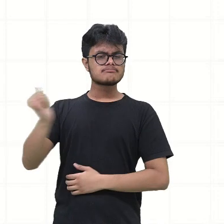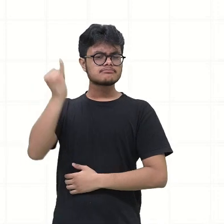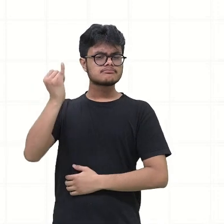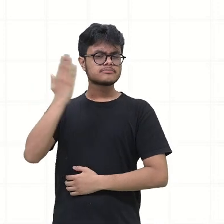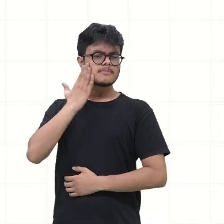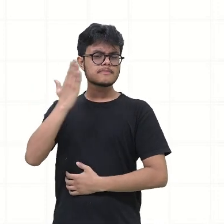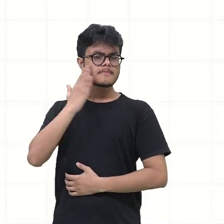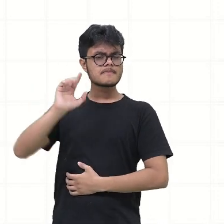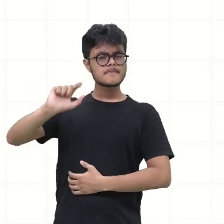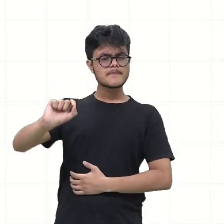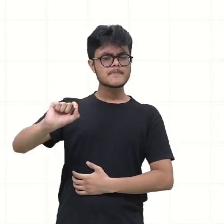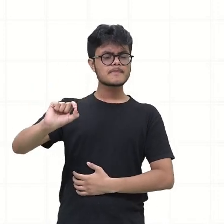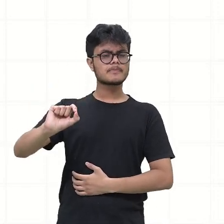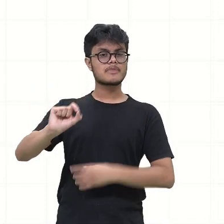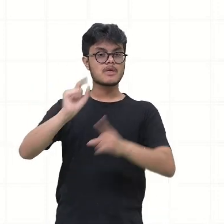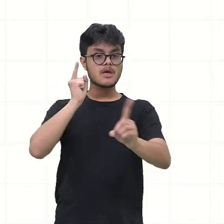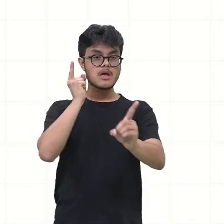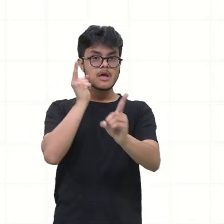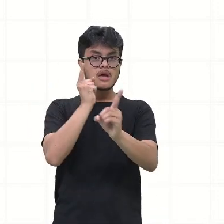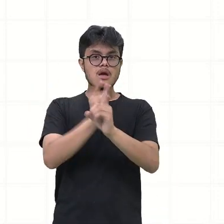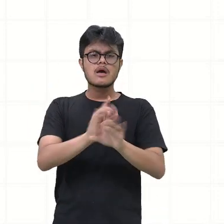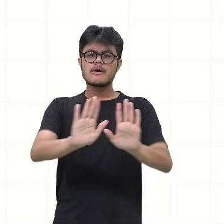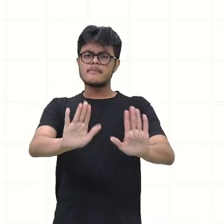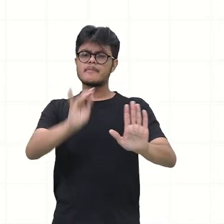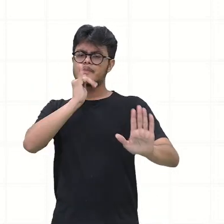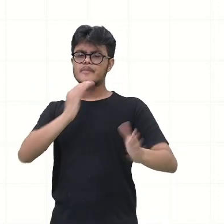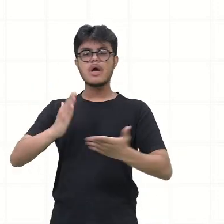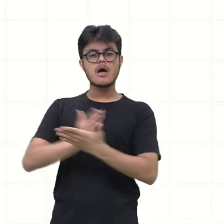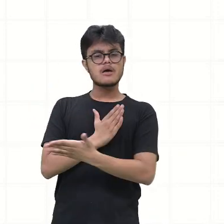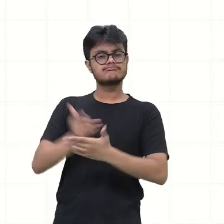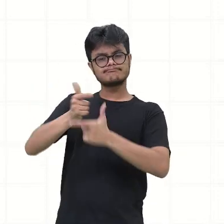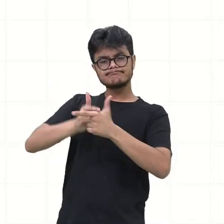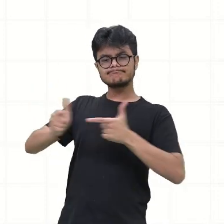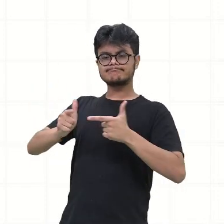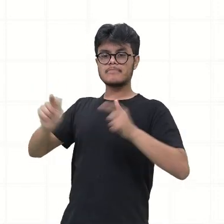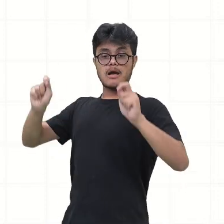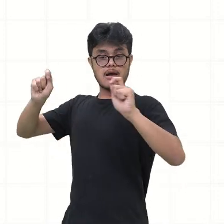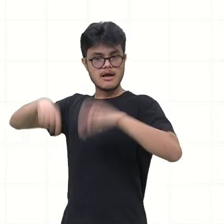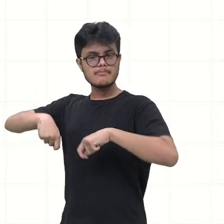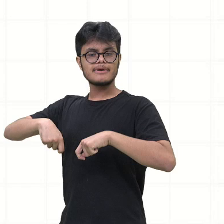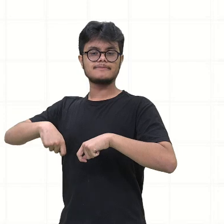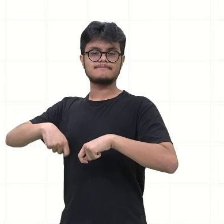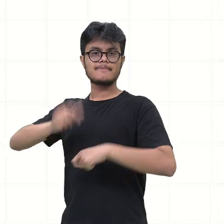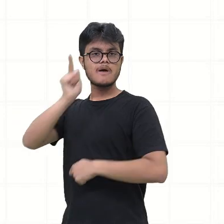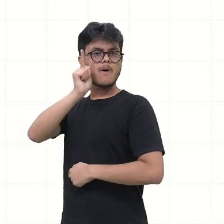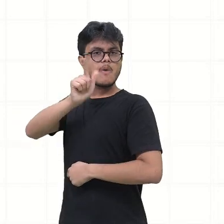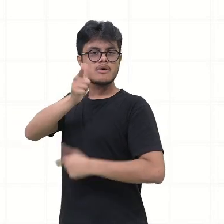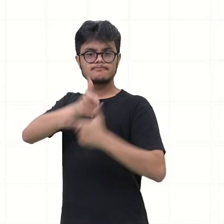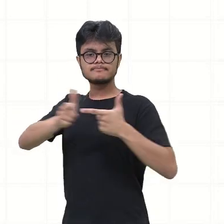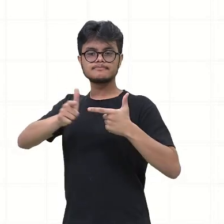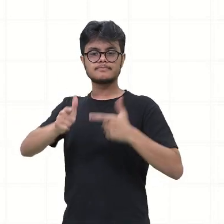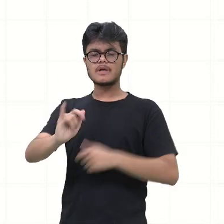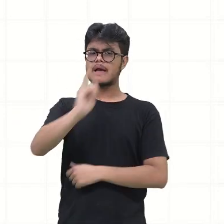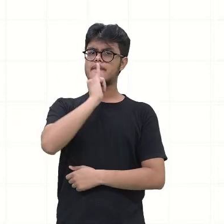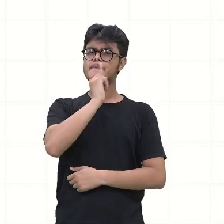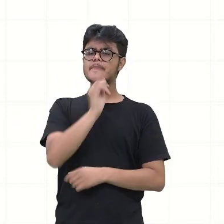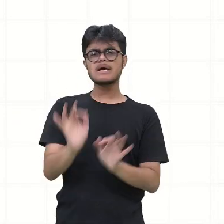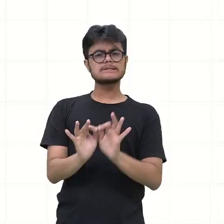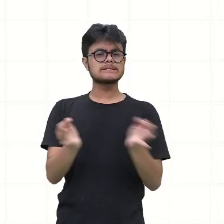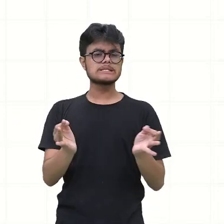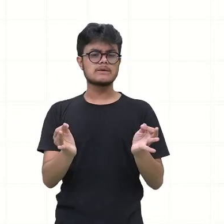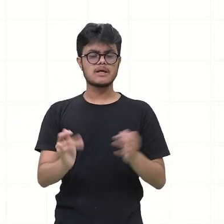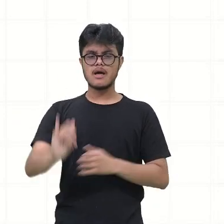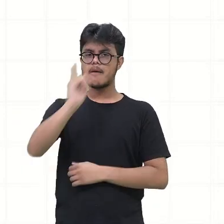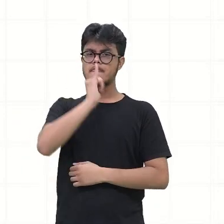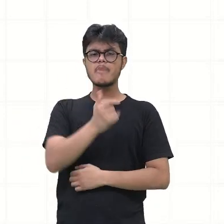sempre encontrar a fração irredutível, né? É quando a gente pode fazer a simplificação. Por exemplo, eu posso simplificar aqui